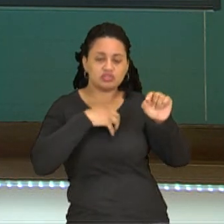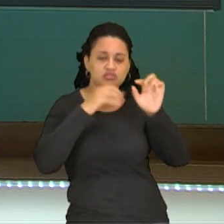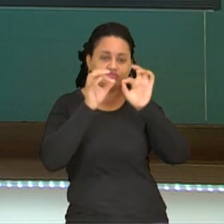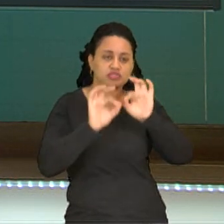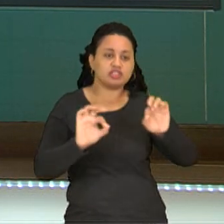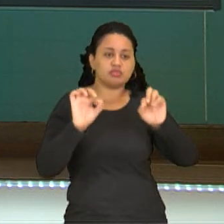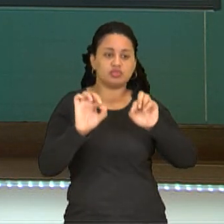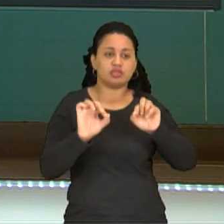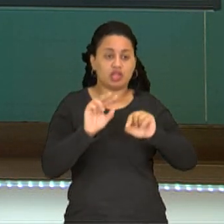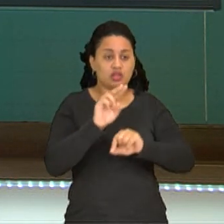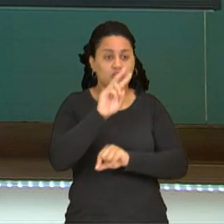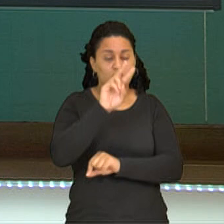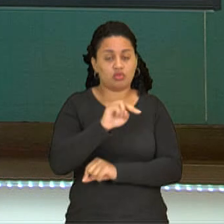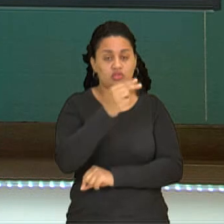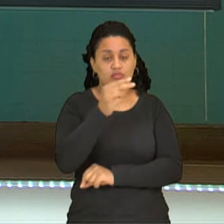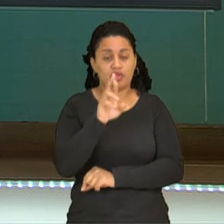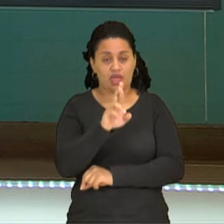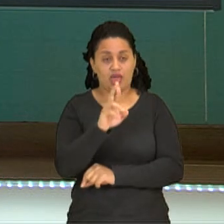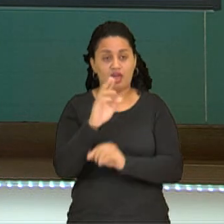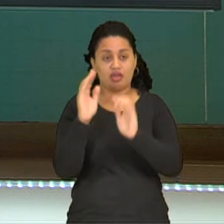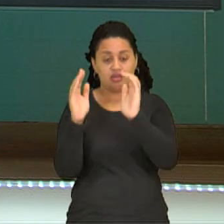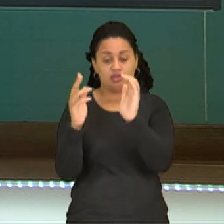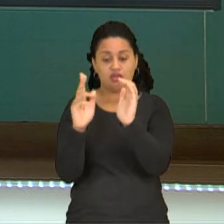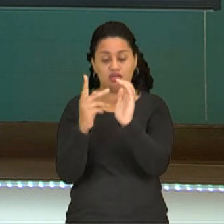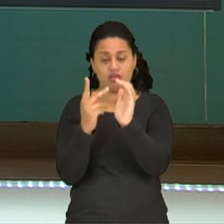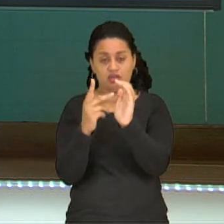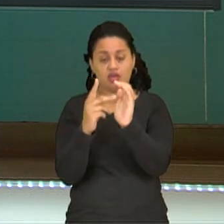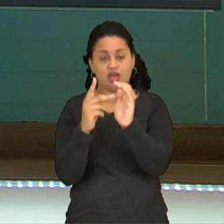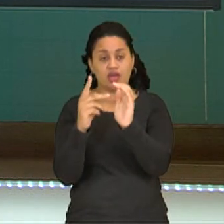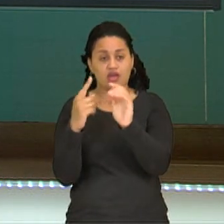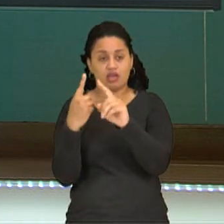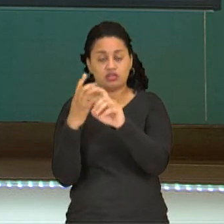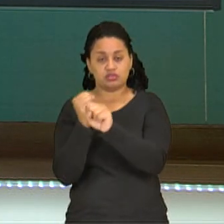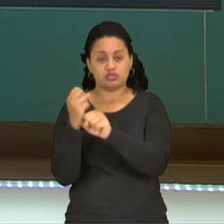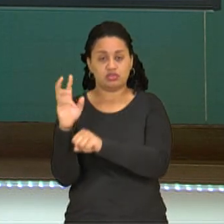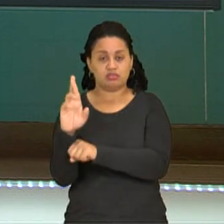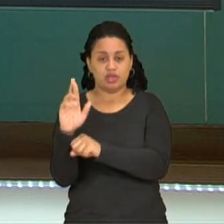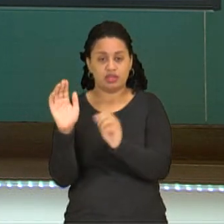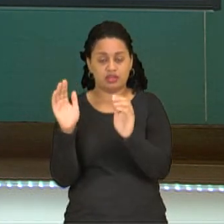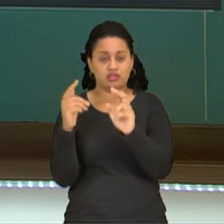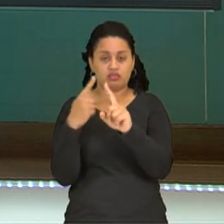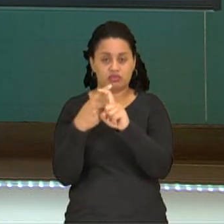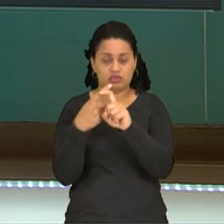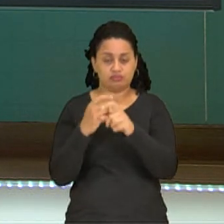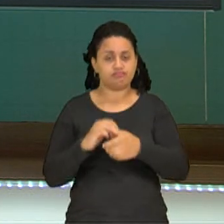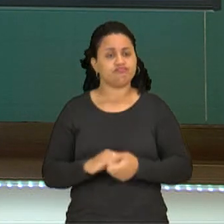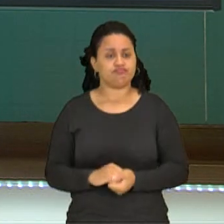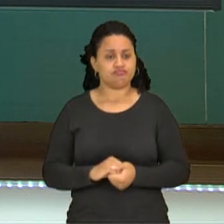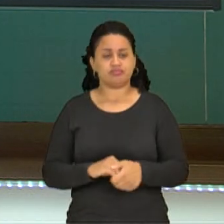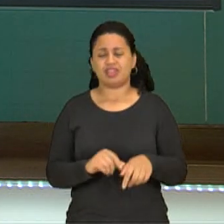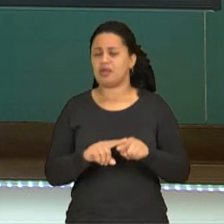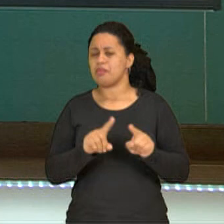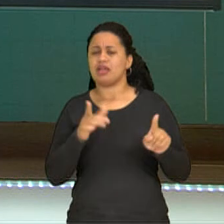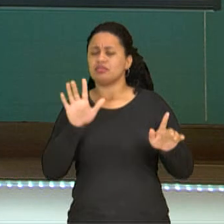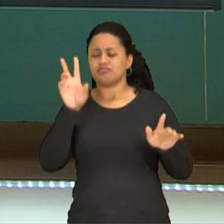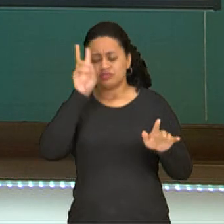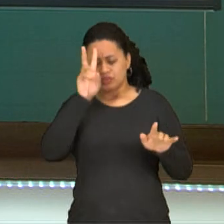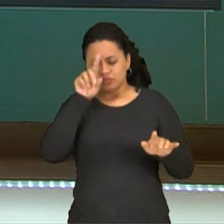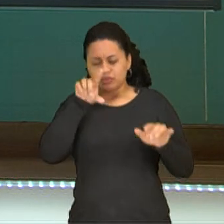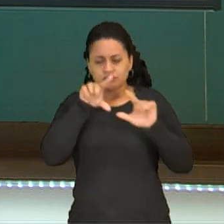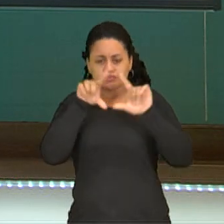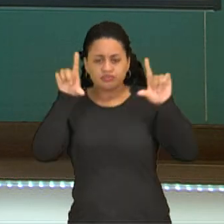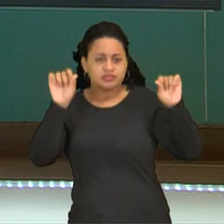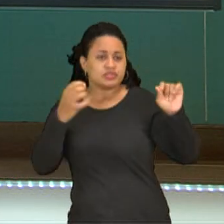simplificada, que é 2πr que multiplica a altura mais o raio. Às vezes a gente não lembra esta